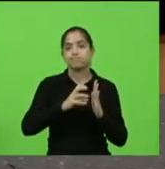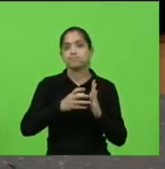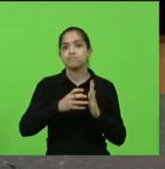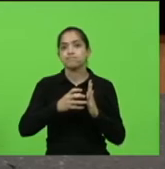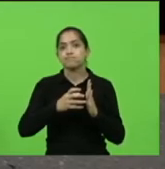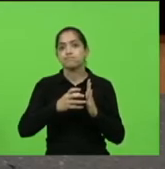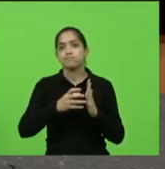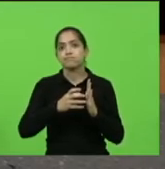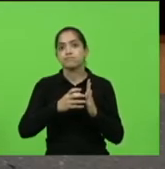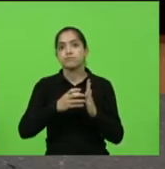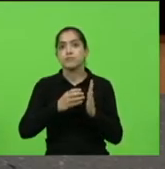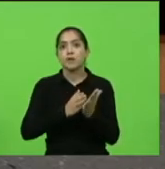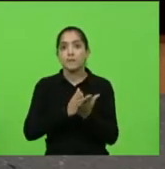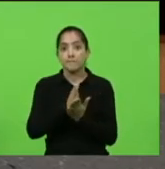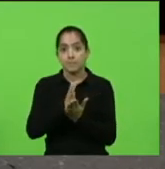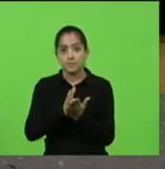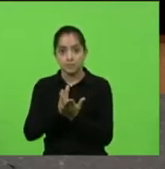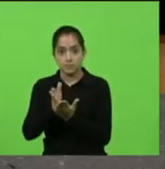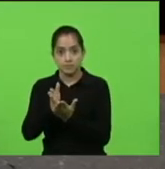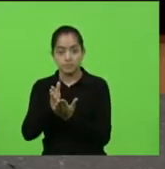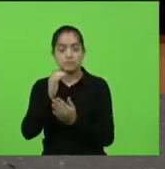era